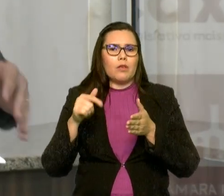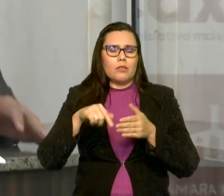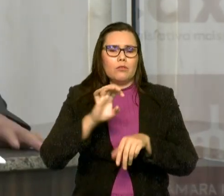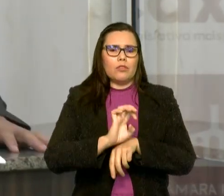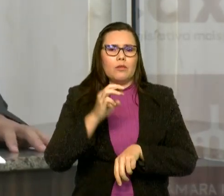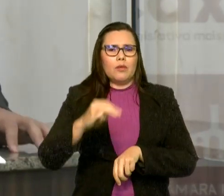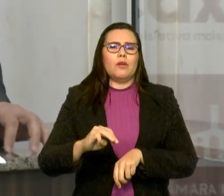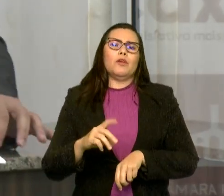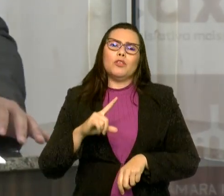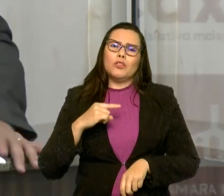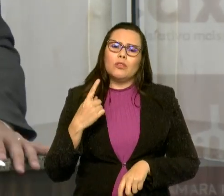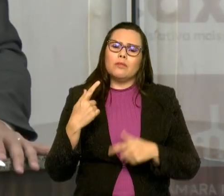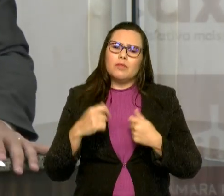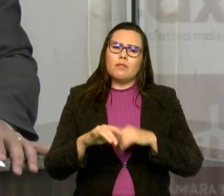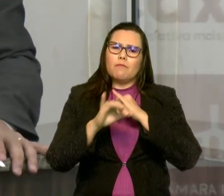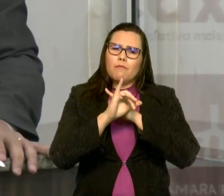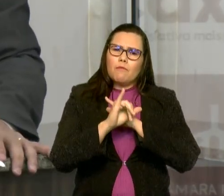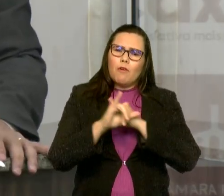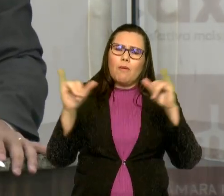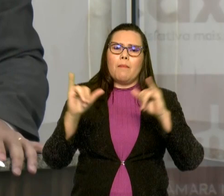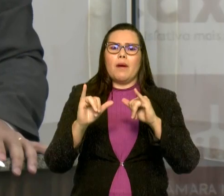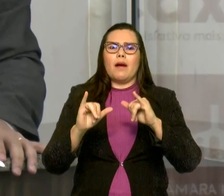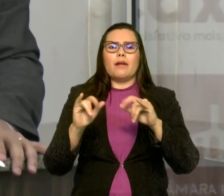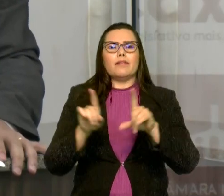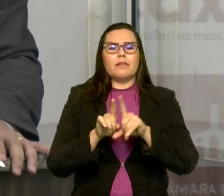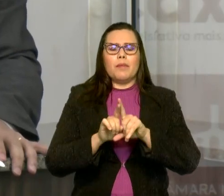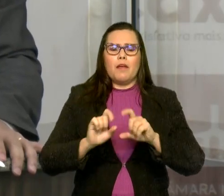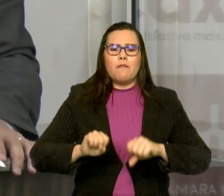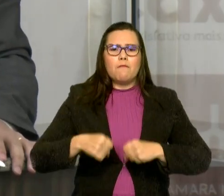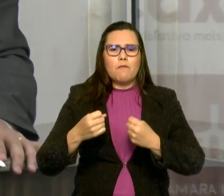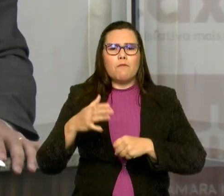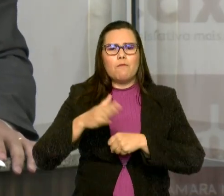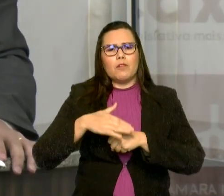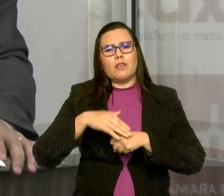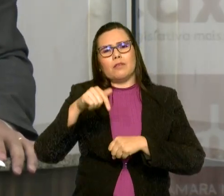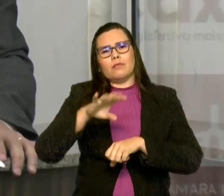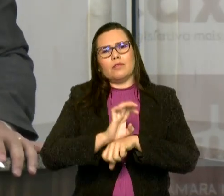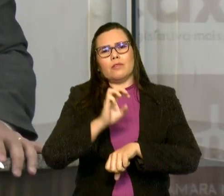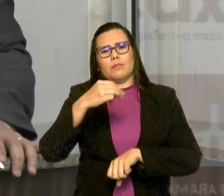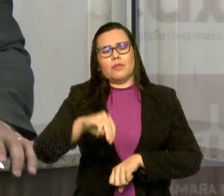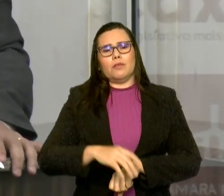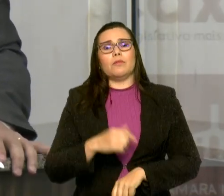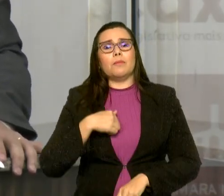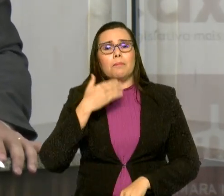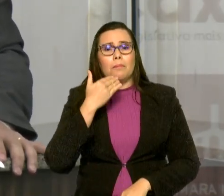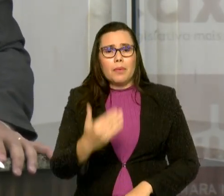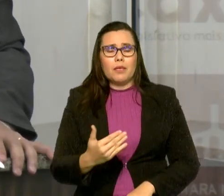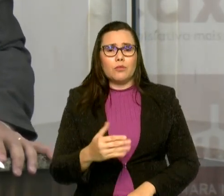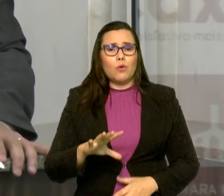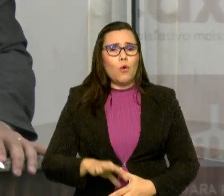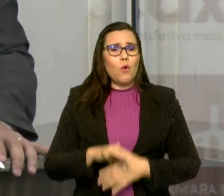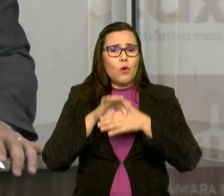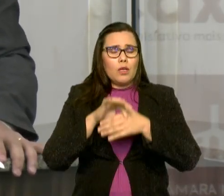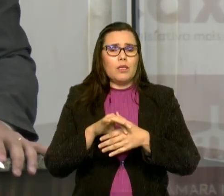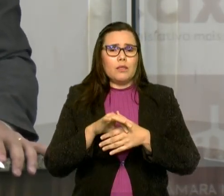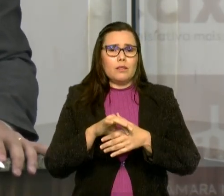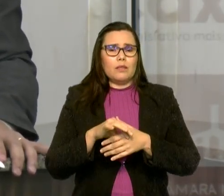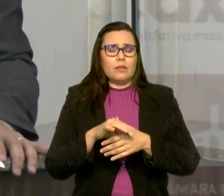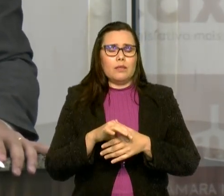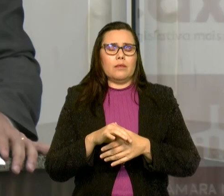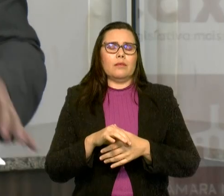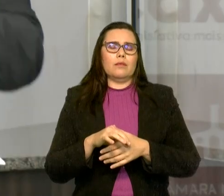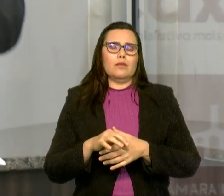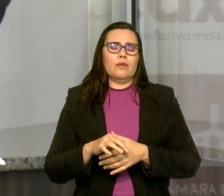e fortaleça o nosso Estado cada vez mais. E aí fica o meu apelo, eu já conversei com o nosso líder do governo e mandei mensagem também para o